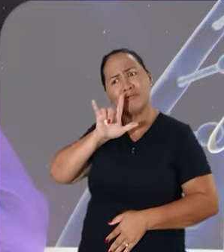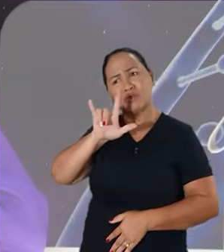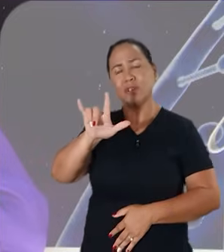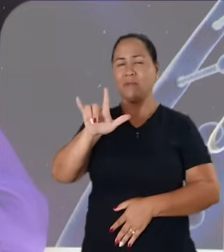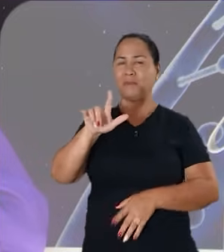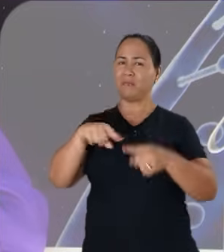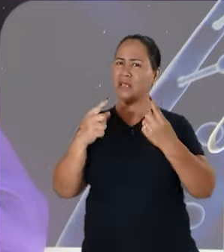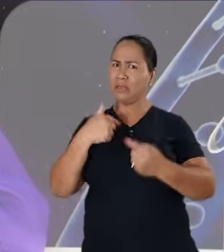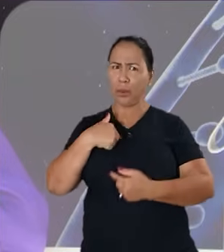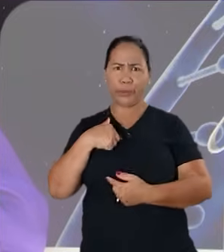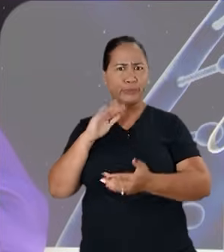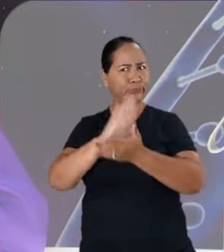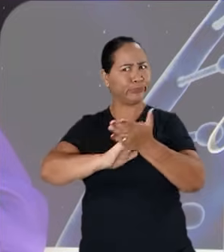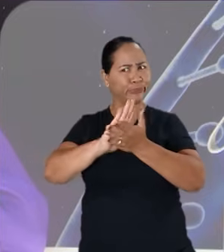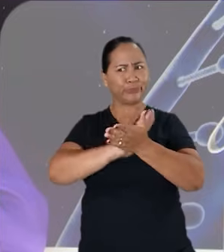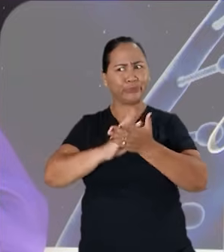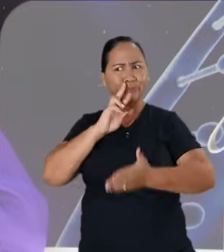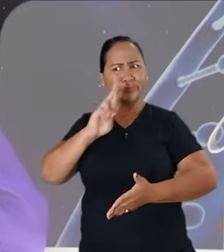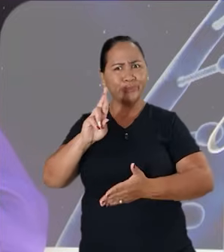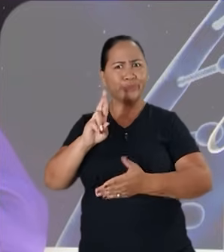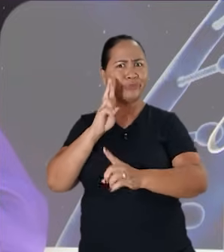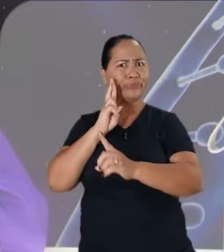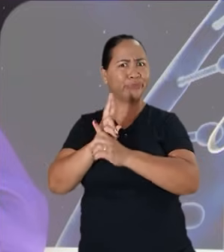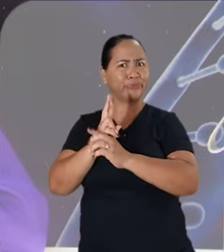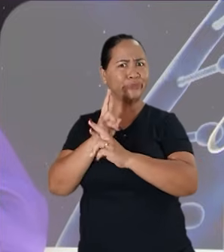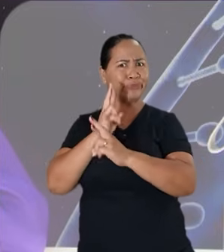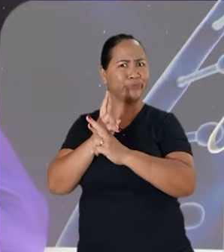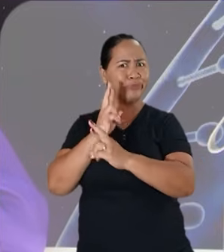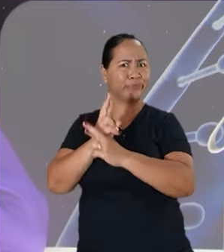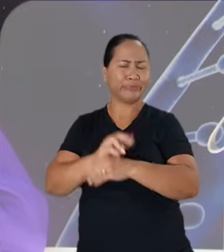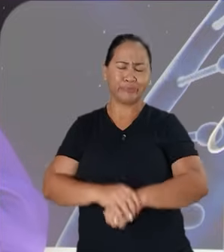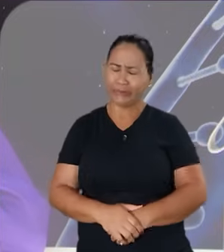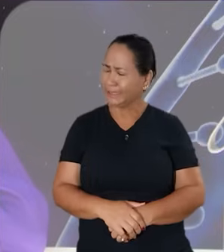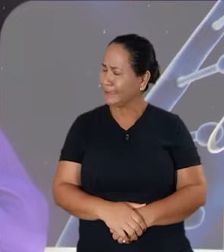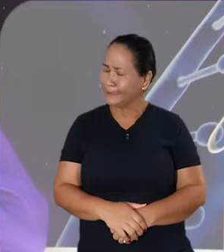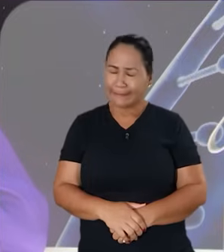coração um eu te amo. Não é?